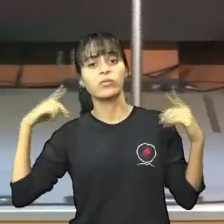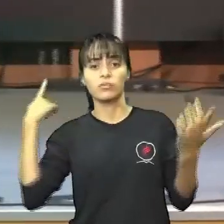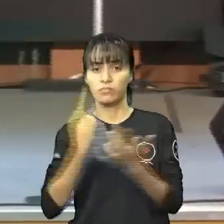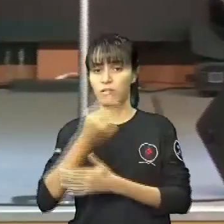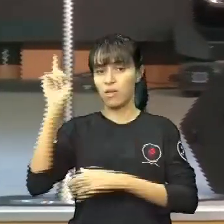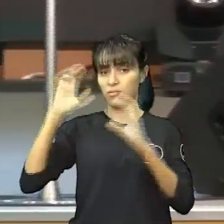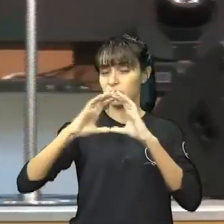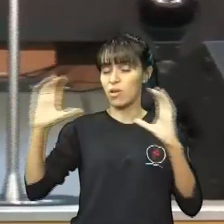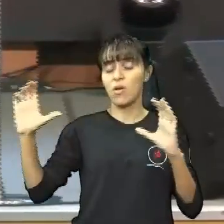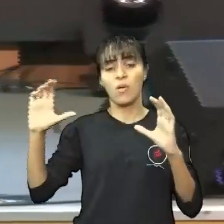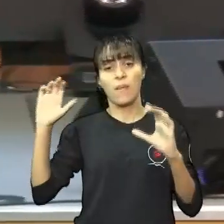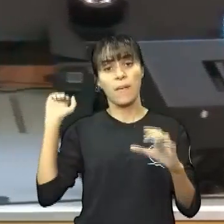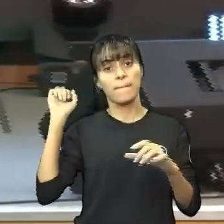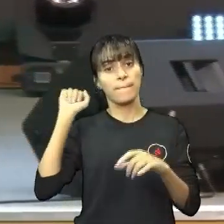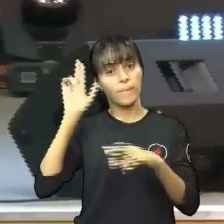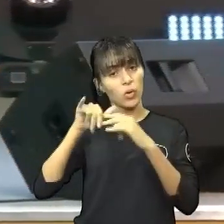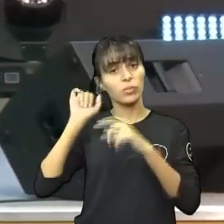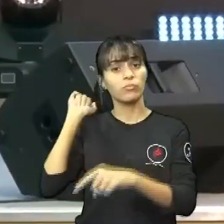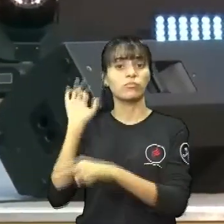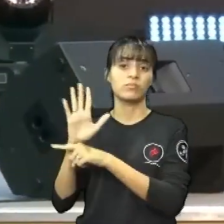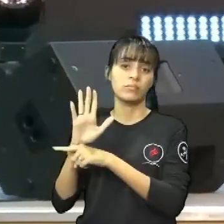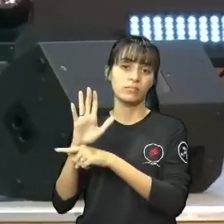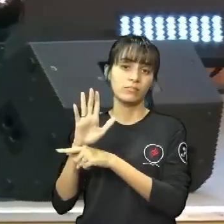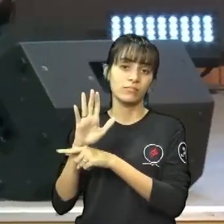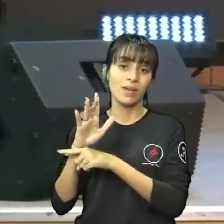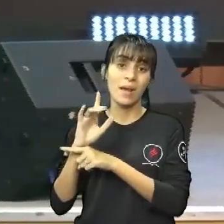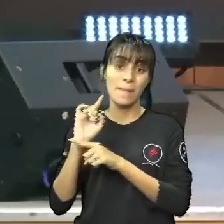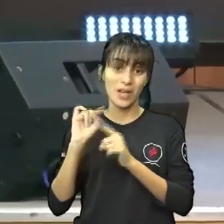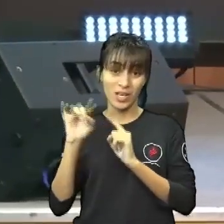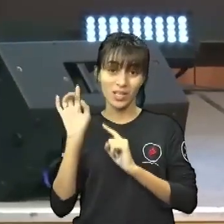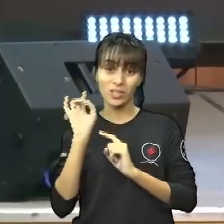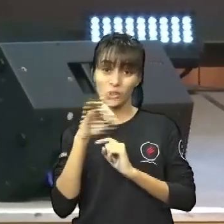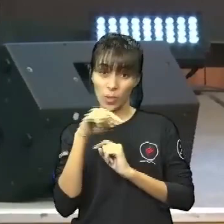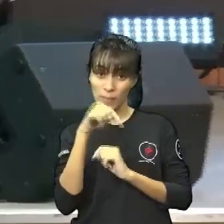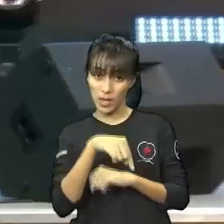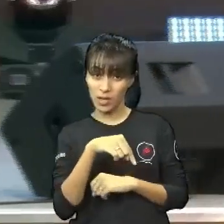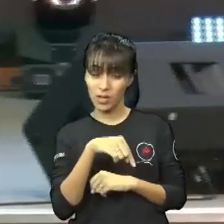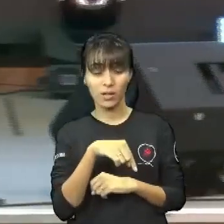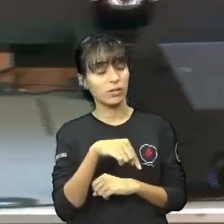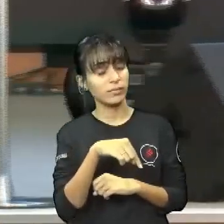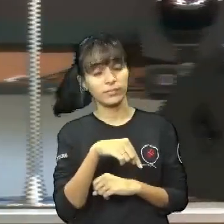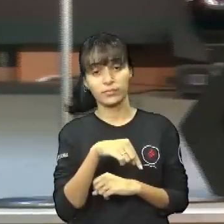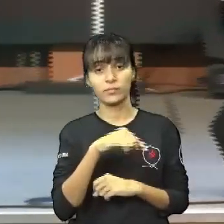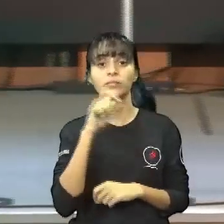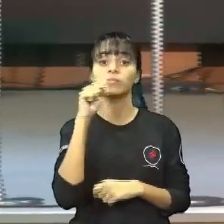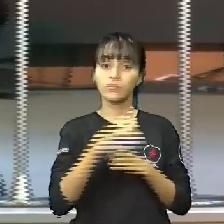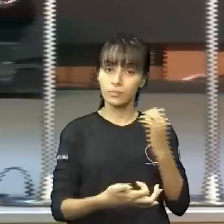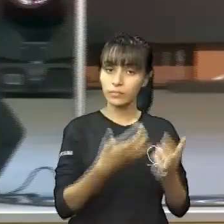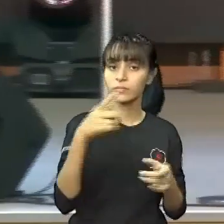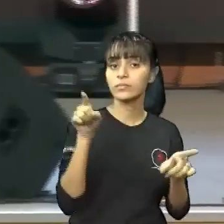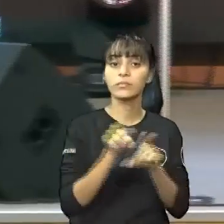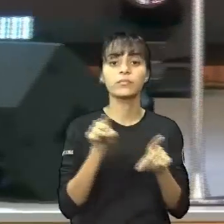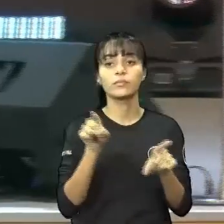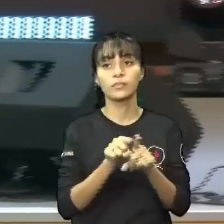desobediência mas não é só para ele não não não o inferno também é para